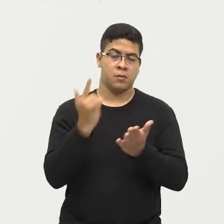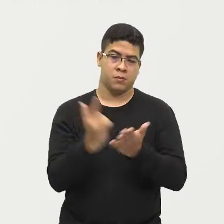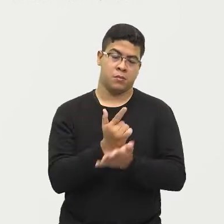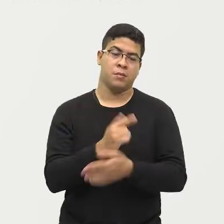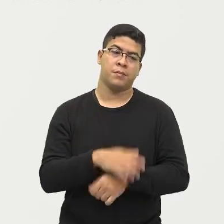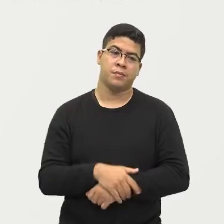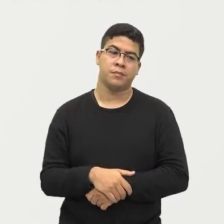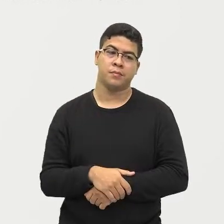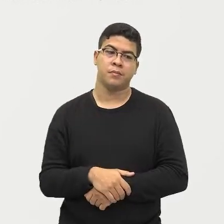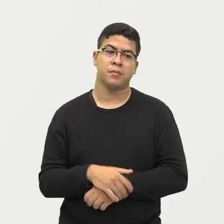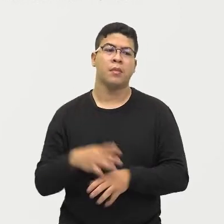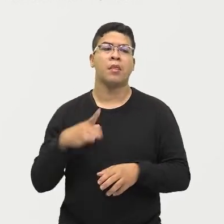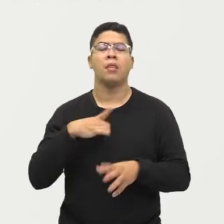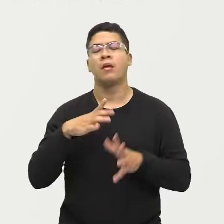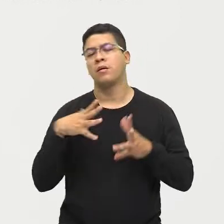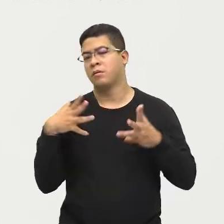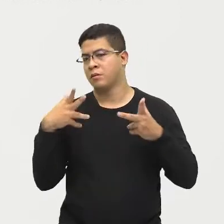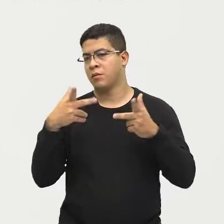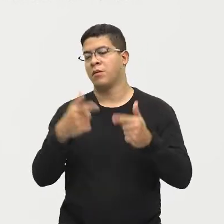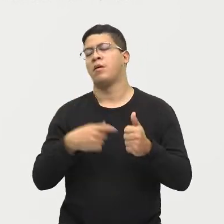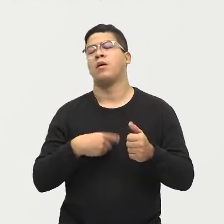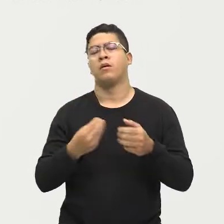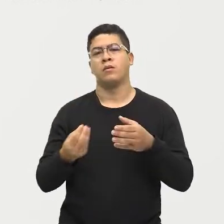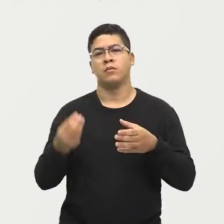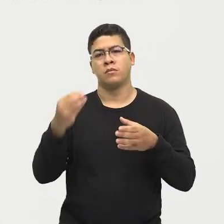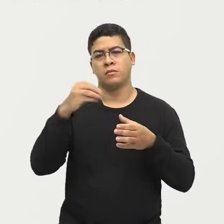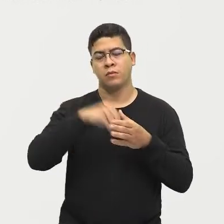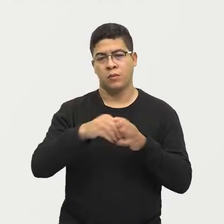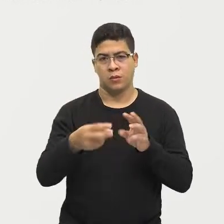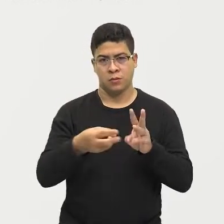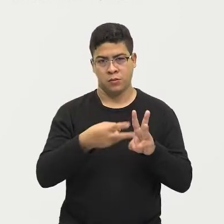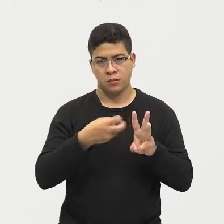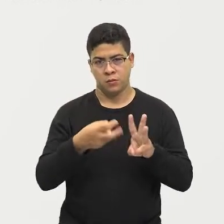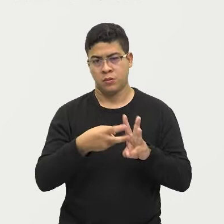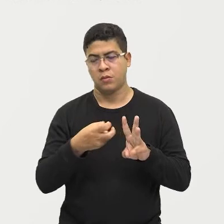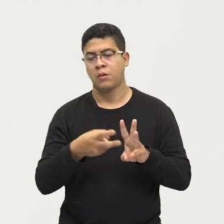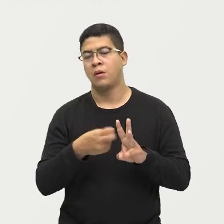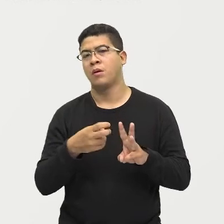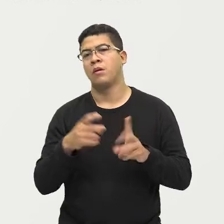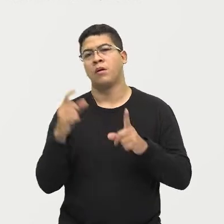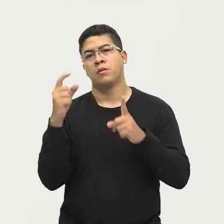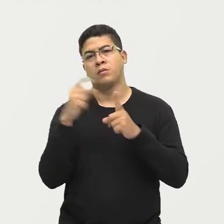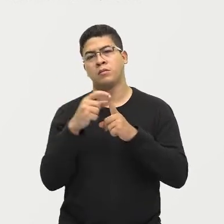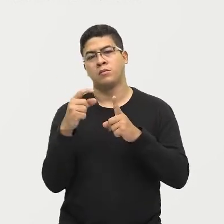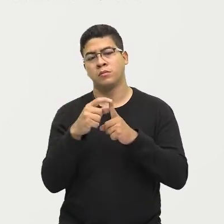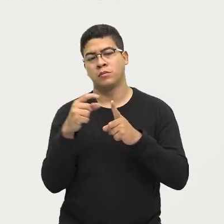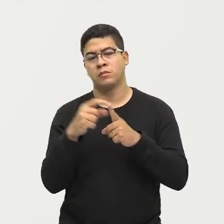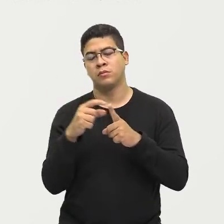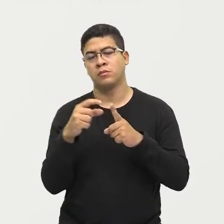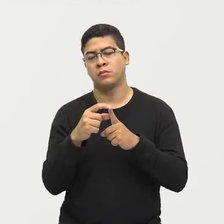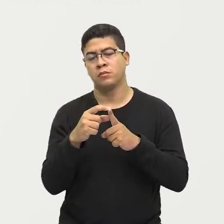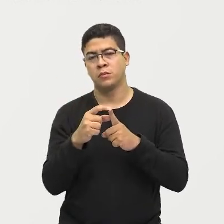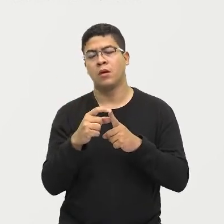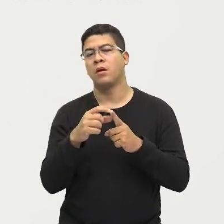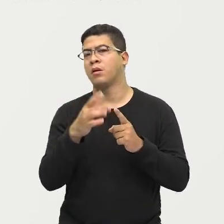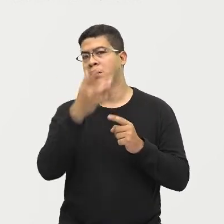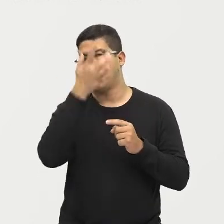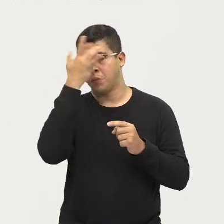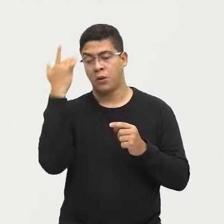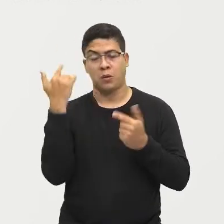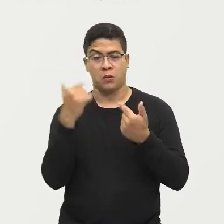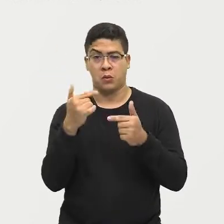tem muitas referências indígenas, então você vai encontrar muitas palavras que as pessoas que não